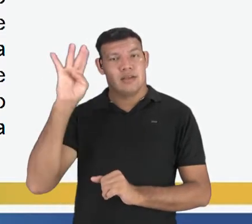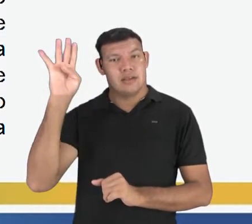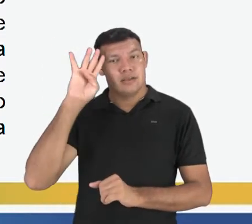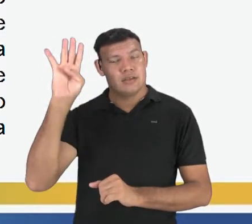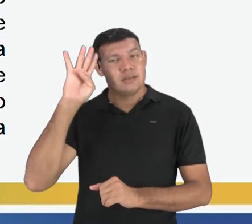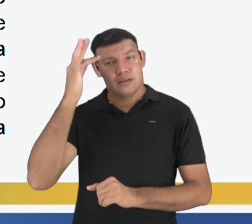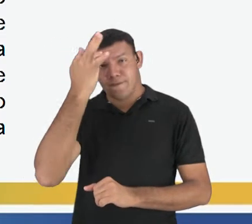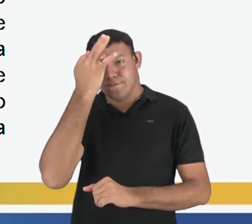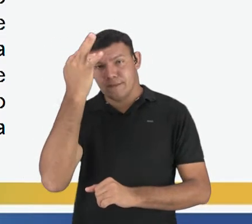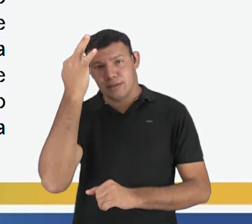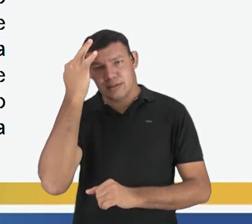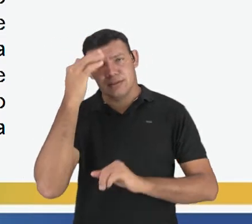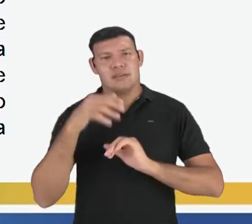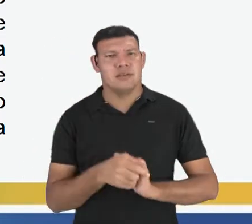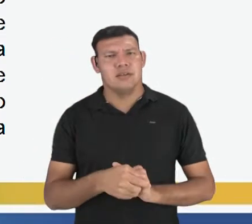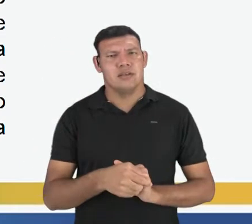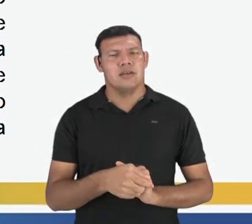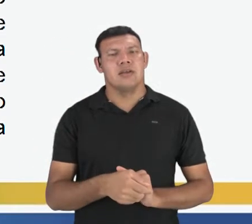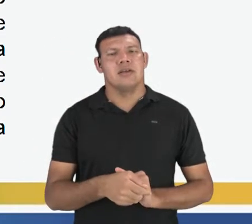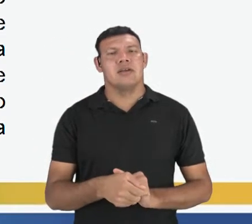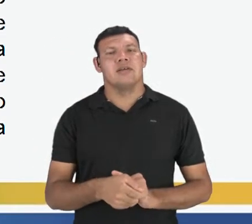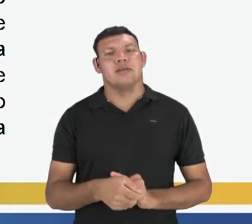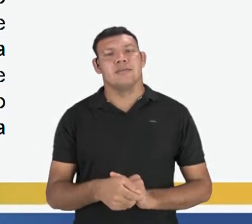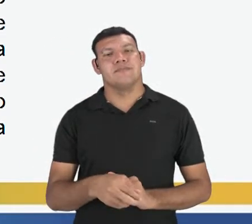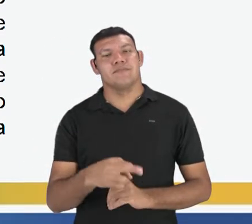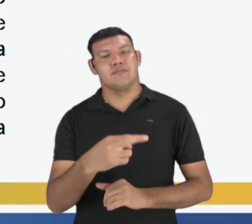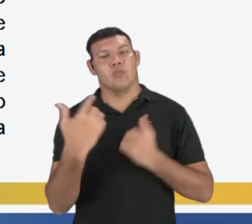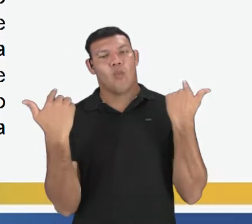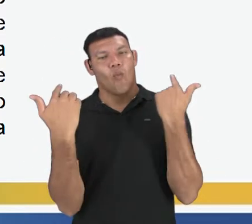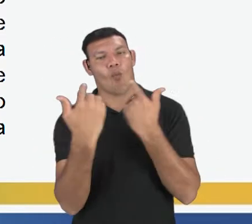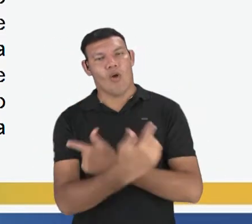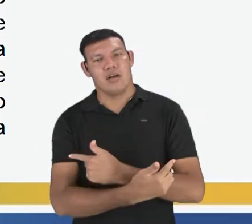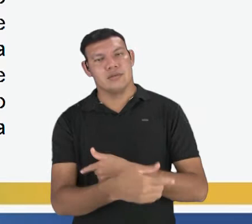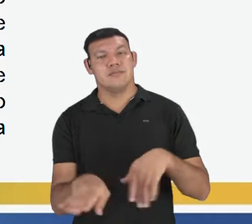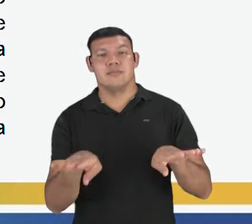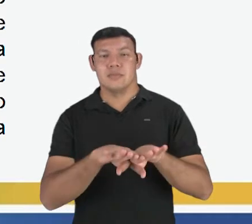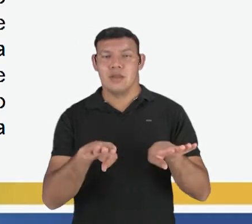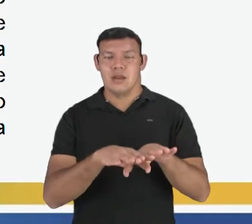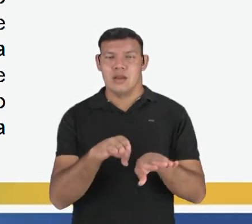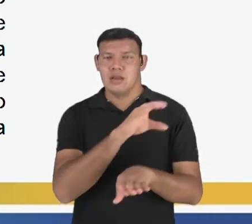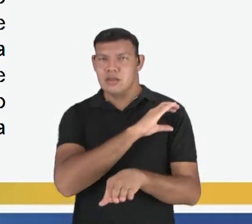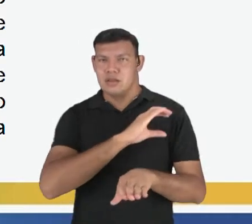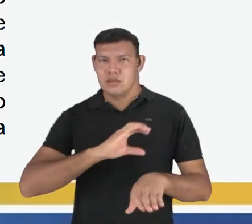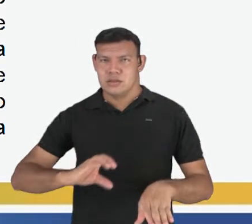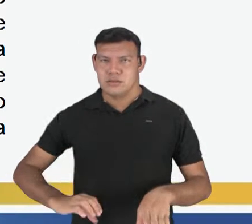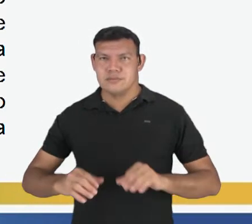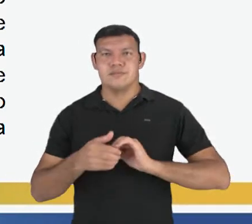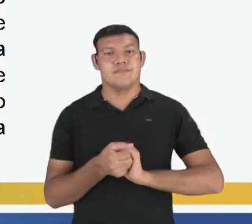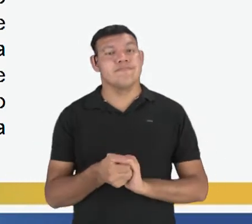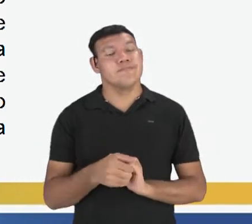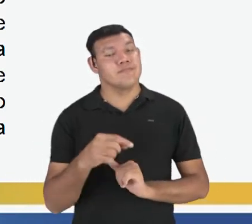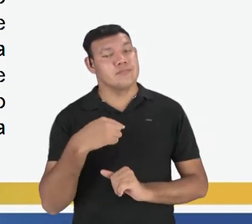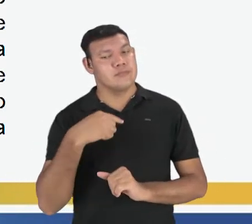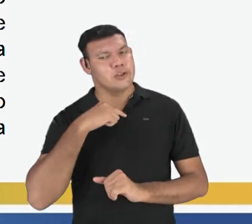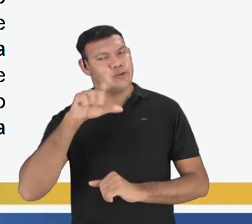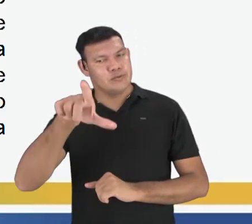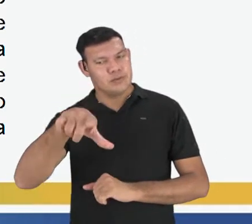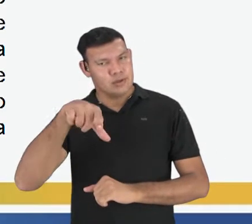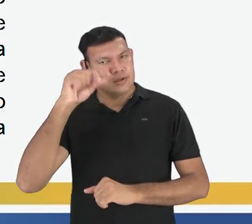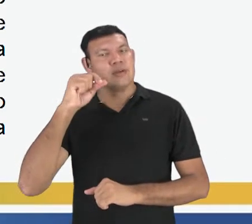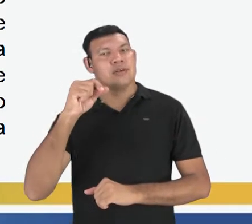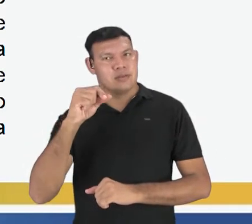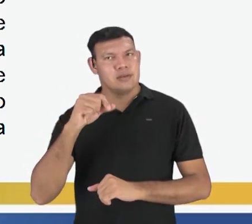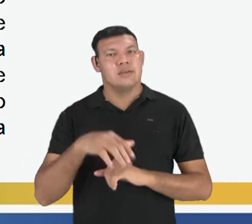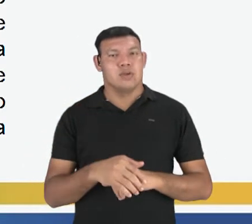das correntes filosóficas, né? Tanto ateísta quanto cristã. Mas, no entanto, né, eu prefiro